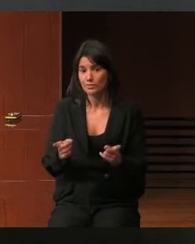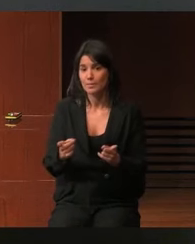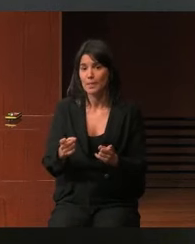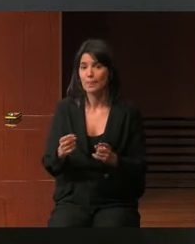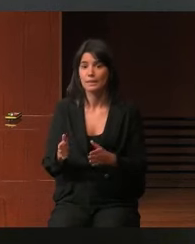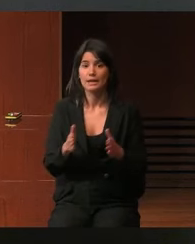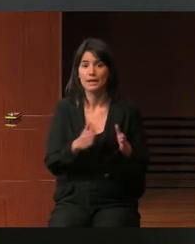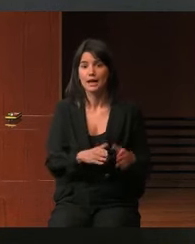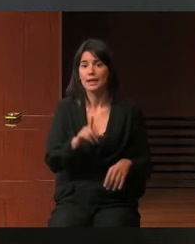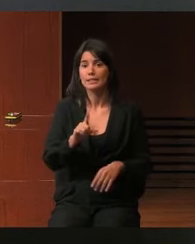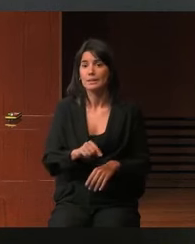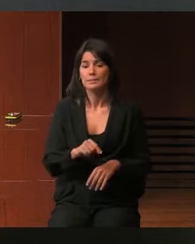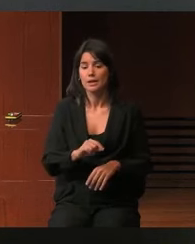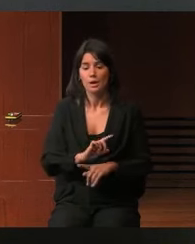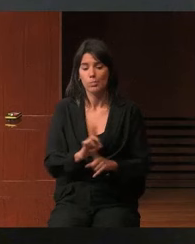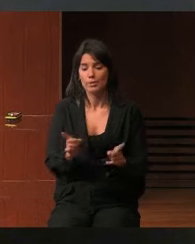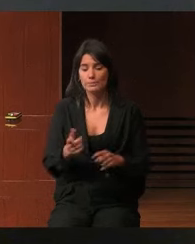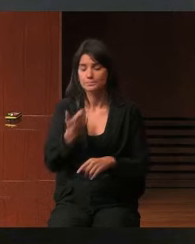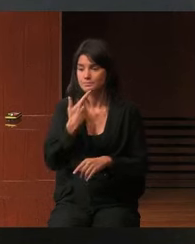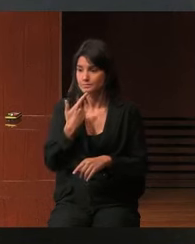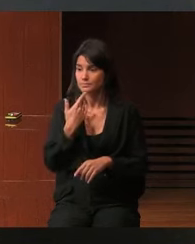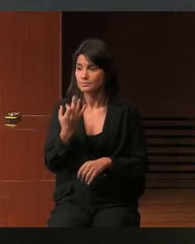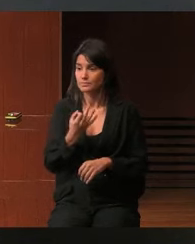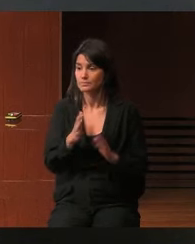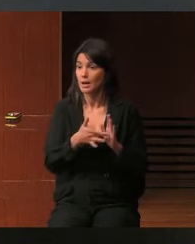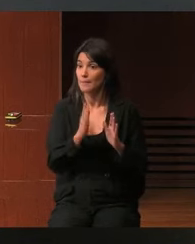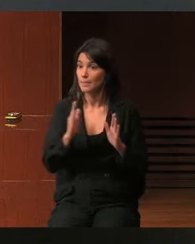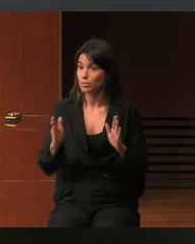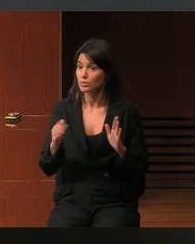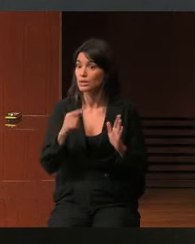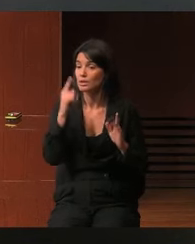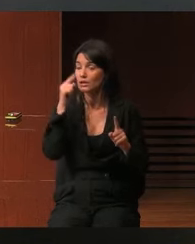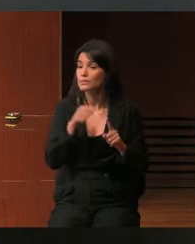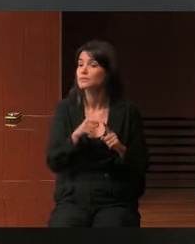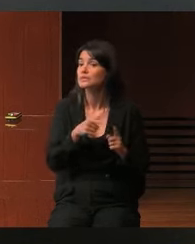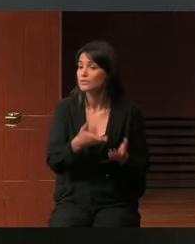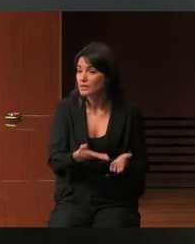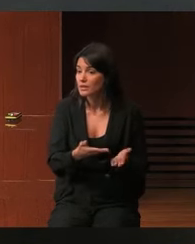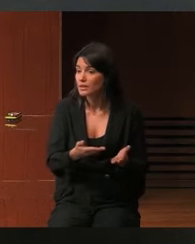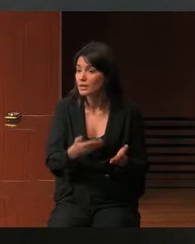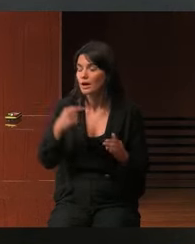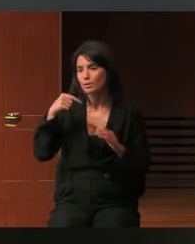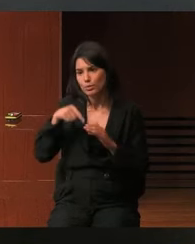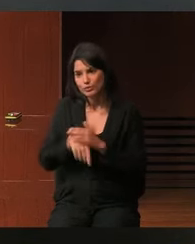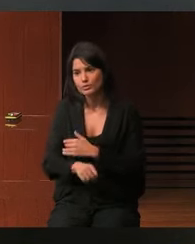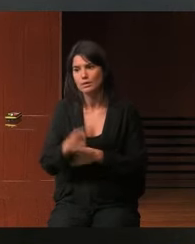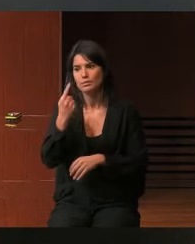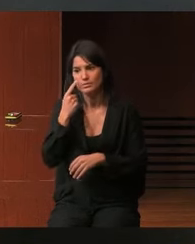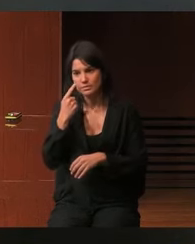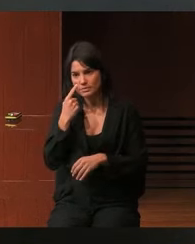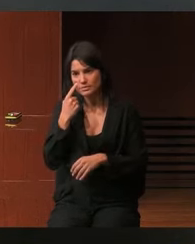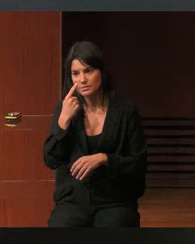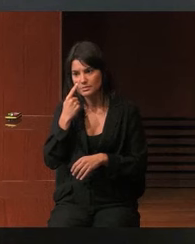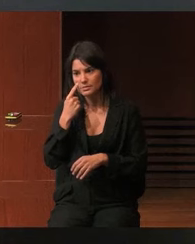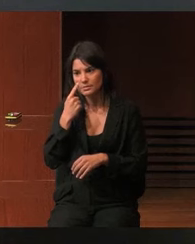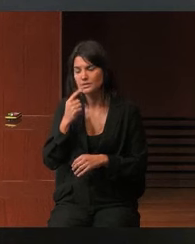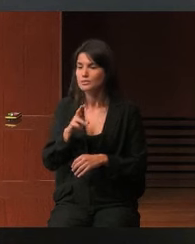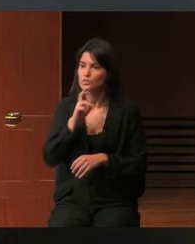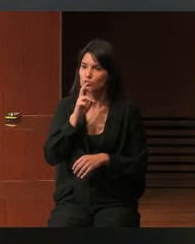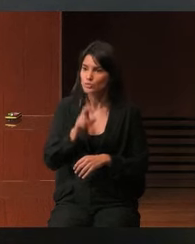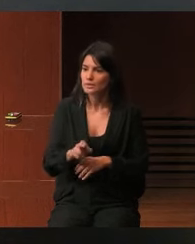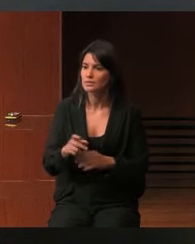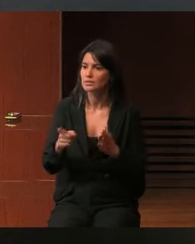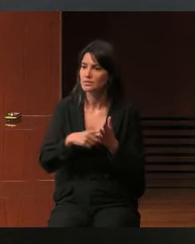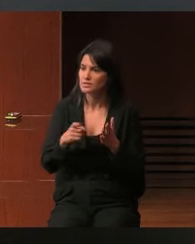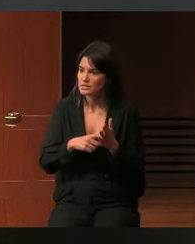e impede que se perceba que a biblioteca serve para aprofundar o conhecimento, para responder